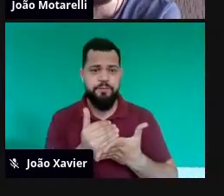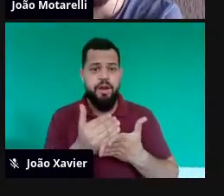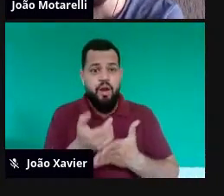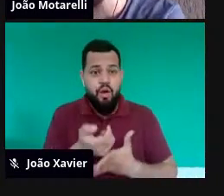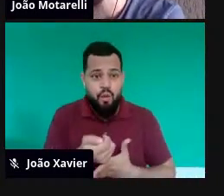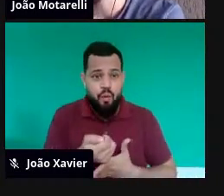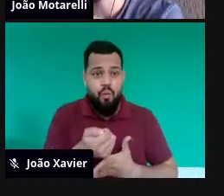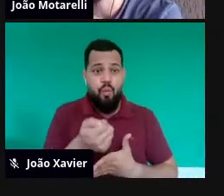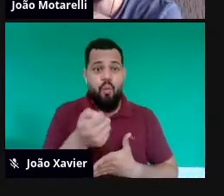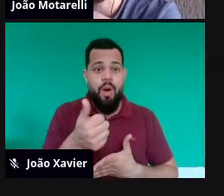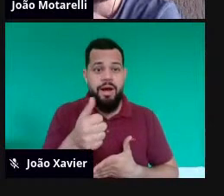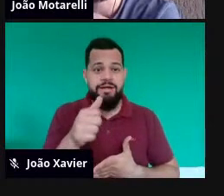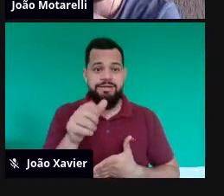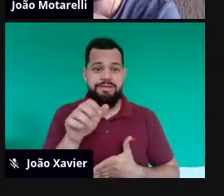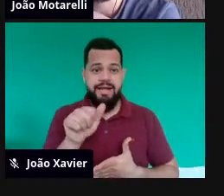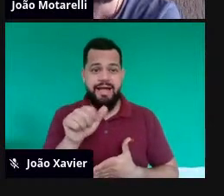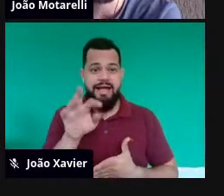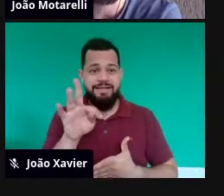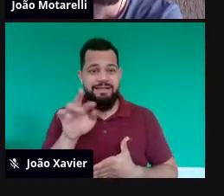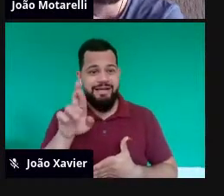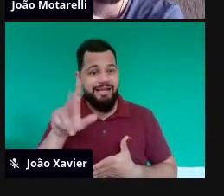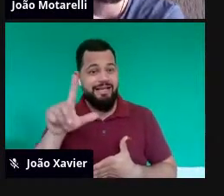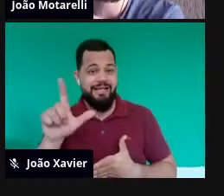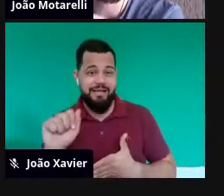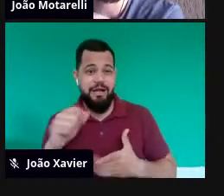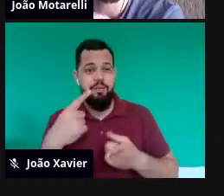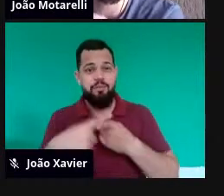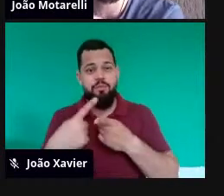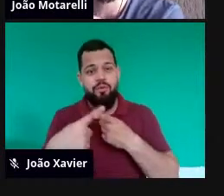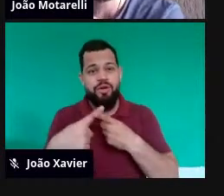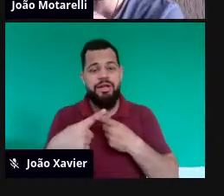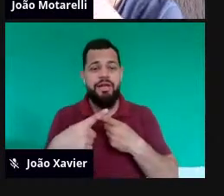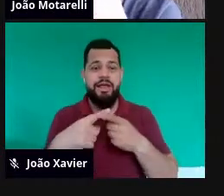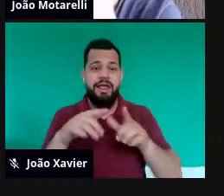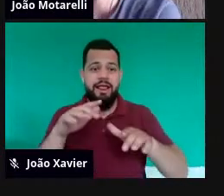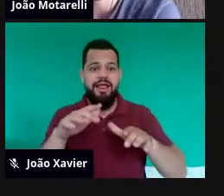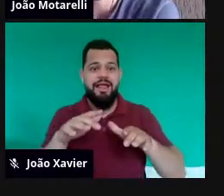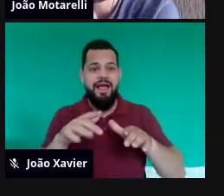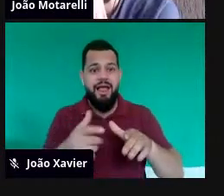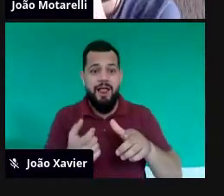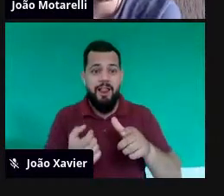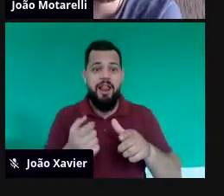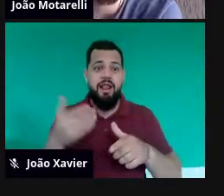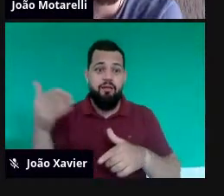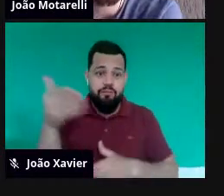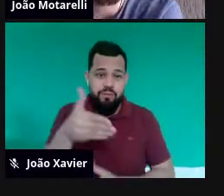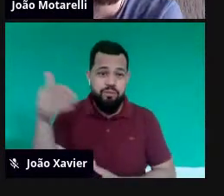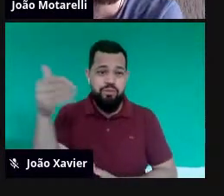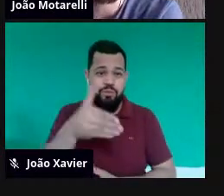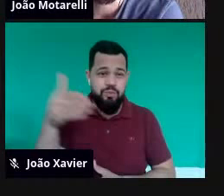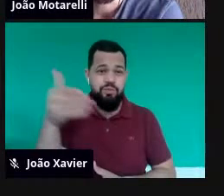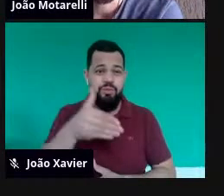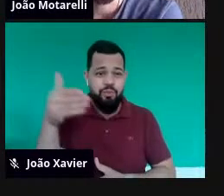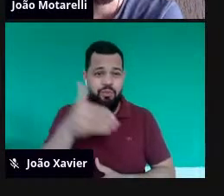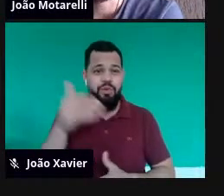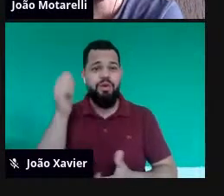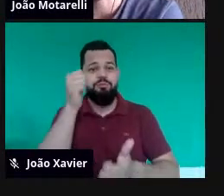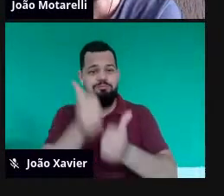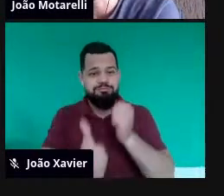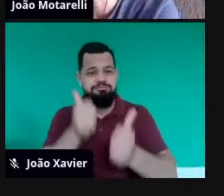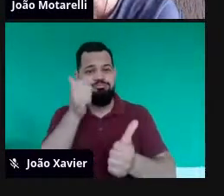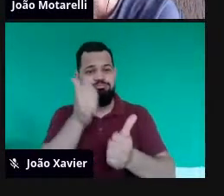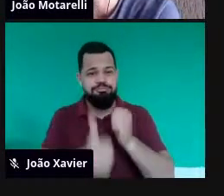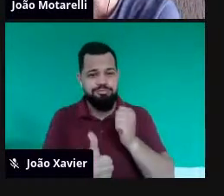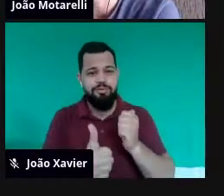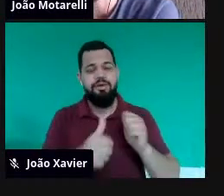aquele indivíduo que pratica 5, 6, 7 vezes, né, exercício na semana, tem as suas práticas competitivas no